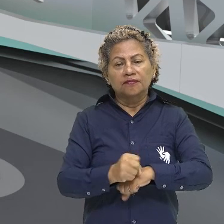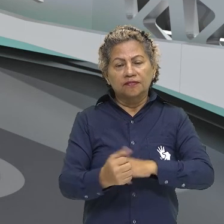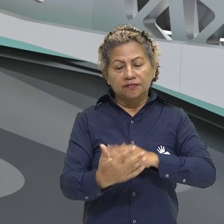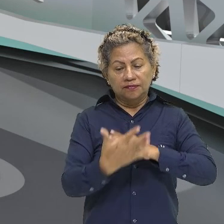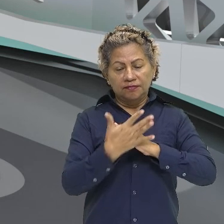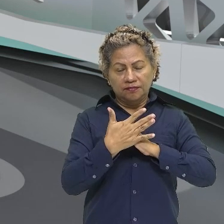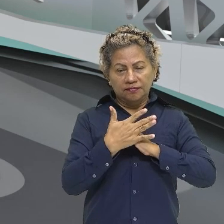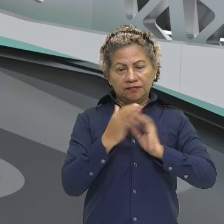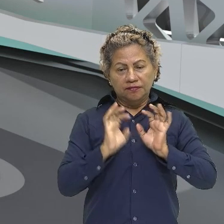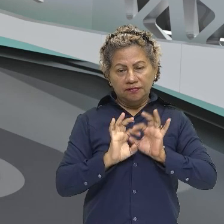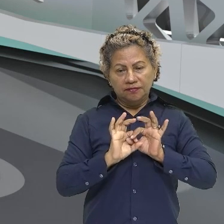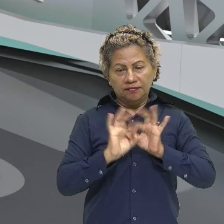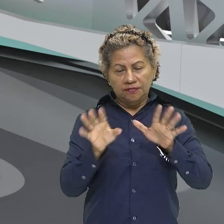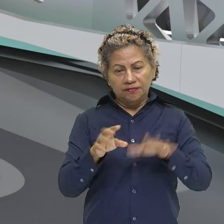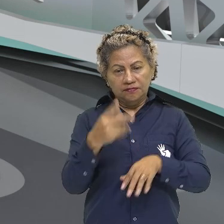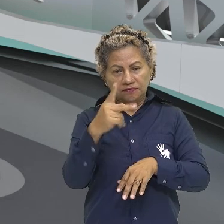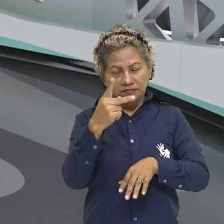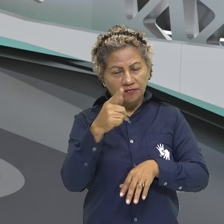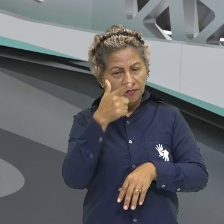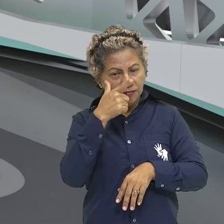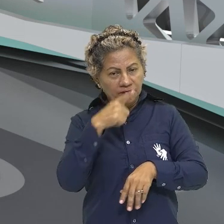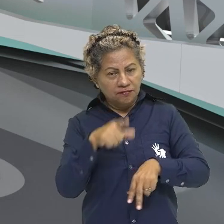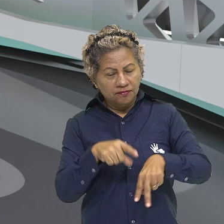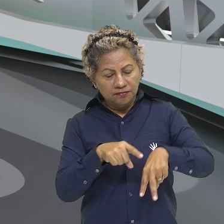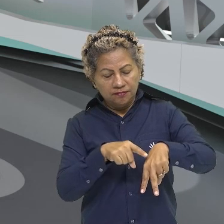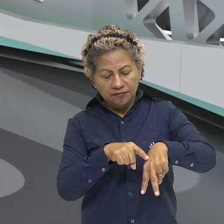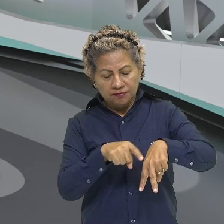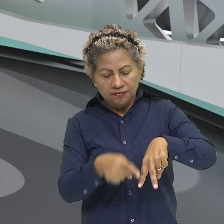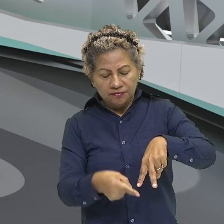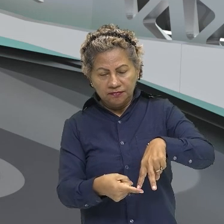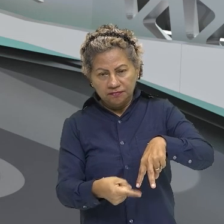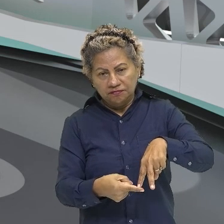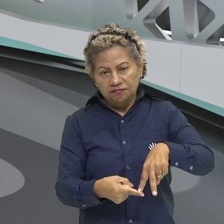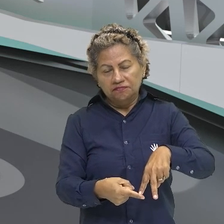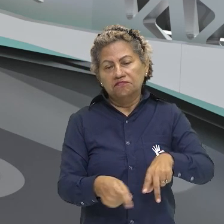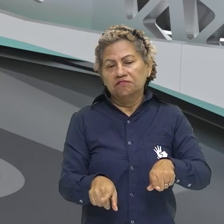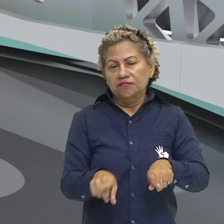né? E aí você sozinho tenta tocar lá no chão. Então é uma forma